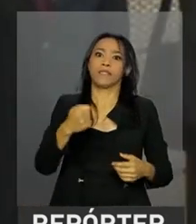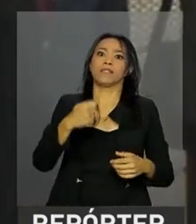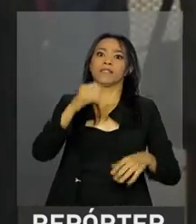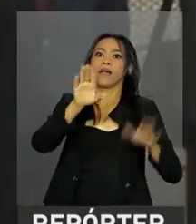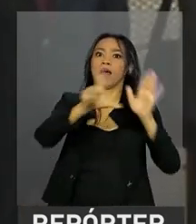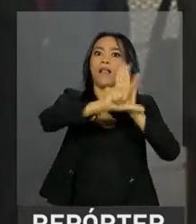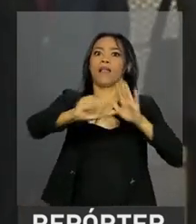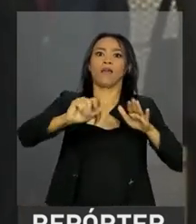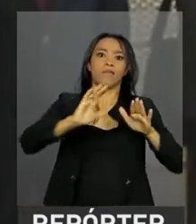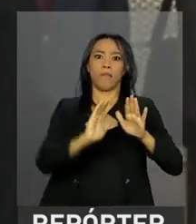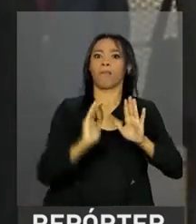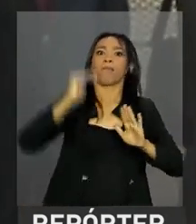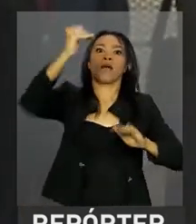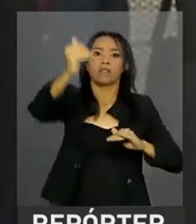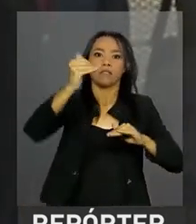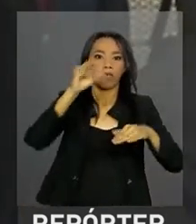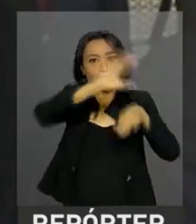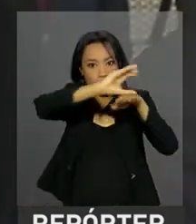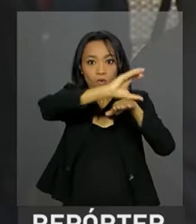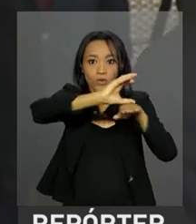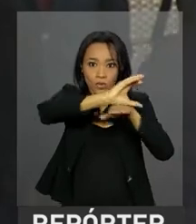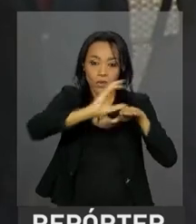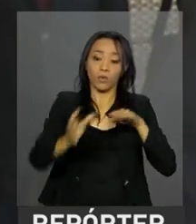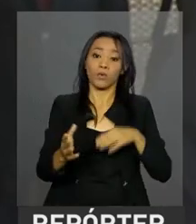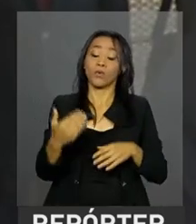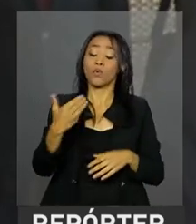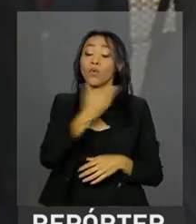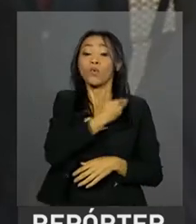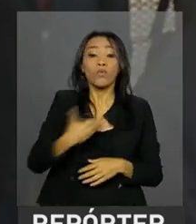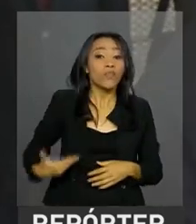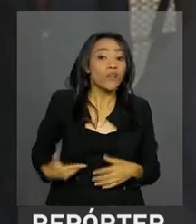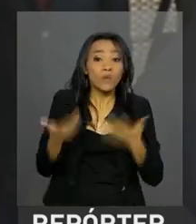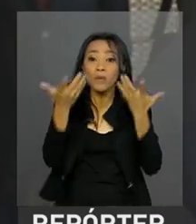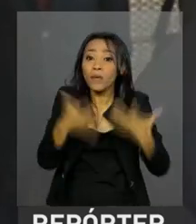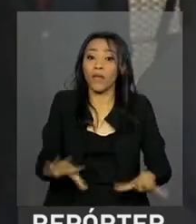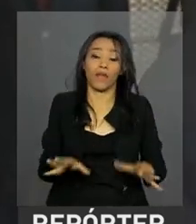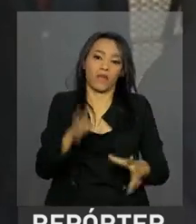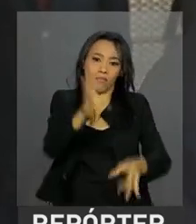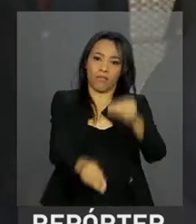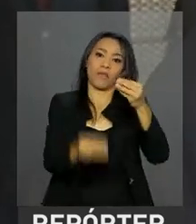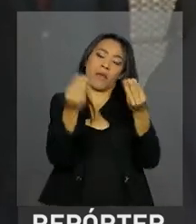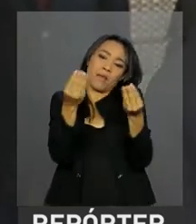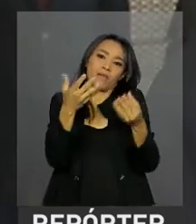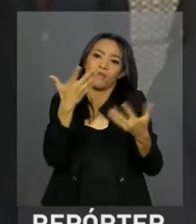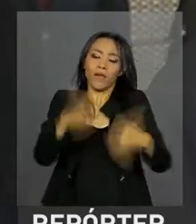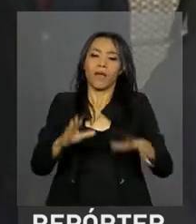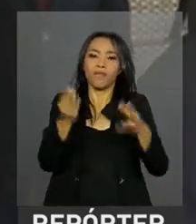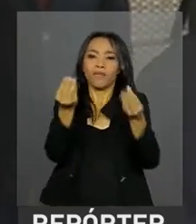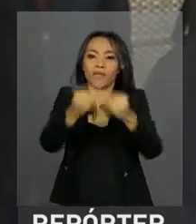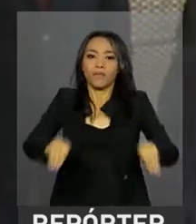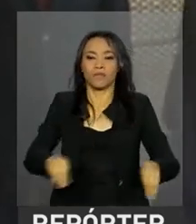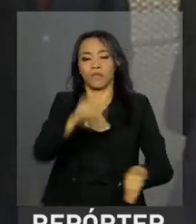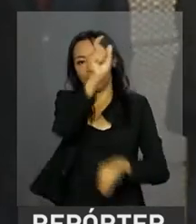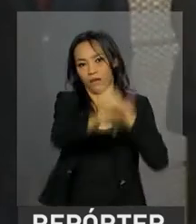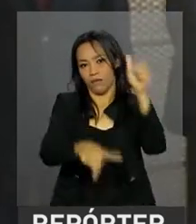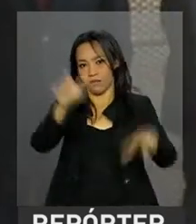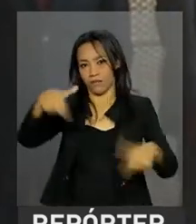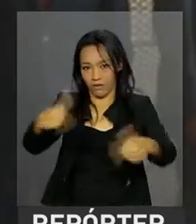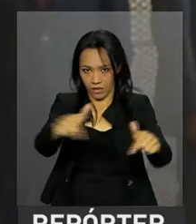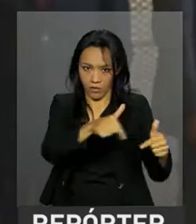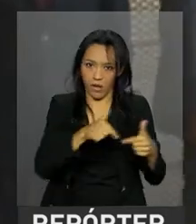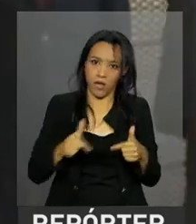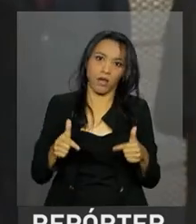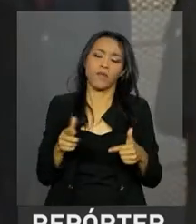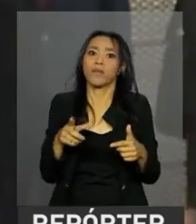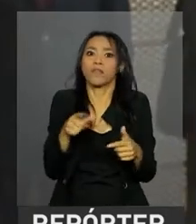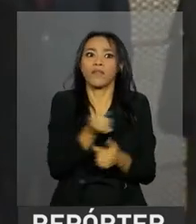A última coisa que o governo quer é prejudicar o trabalhador. Ao contrário, quando se pensa na terceirização, no momento de muitos milhões